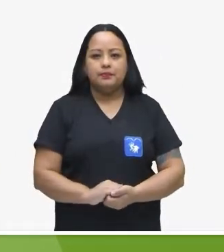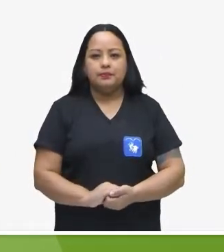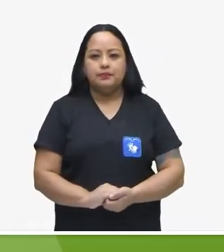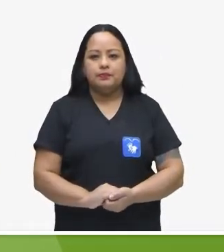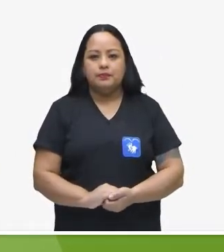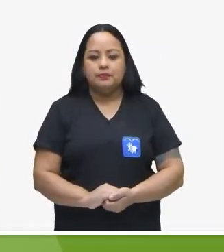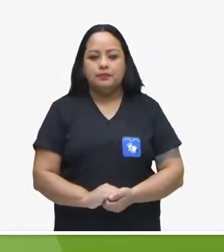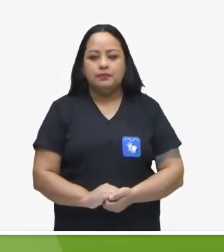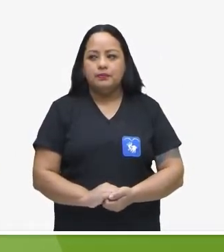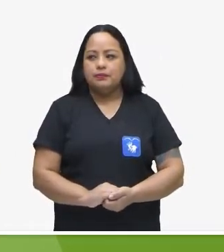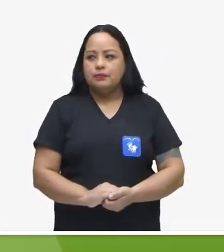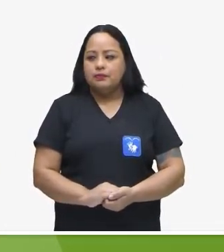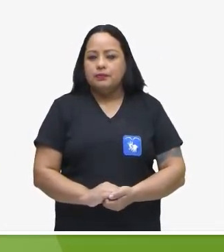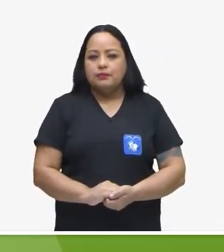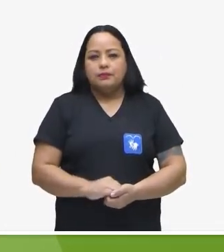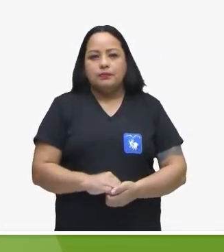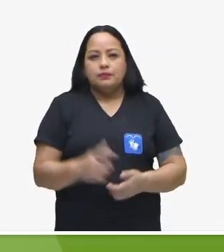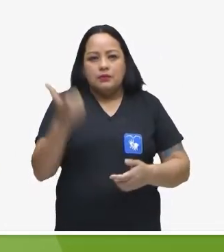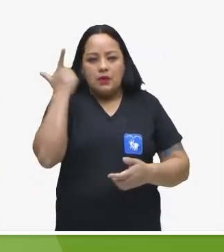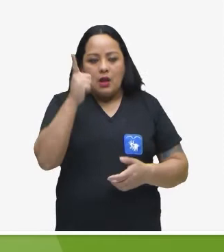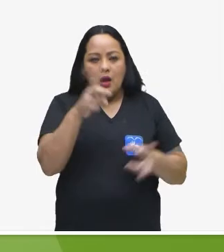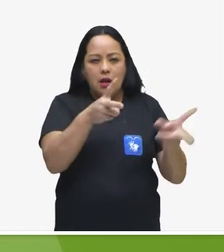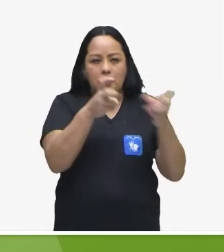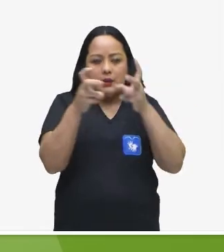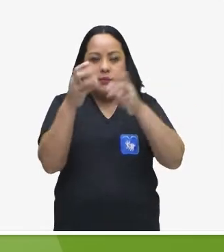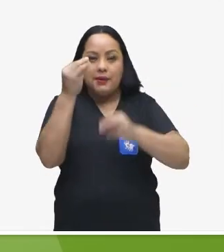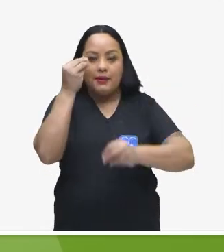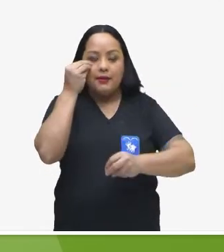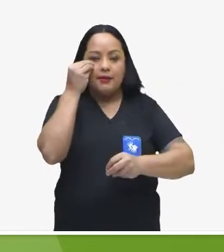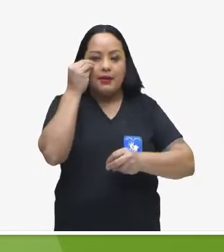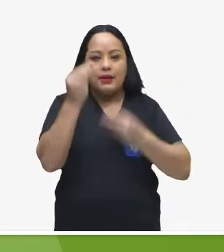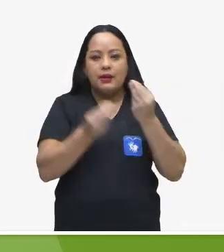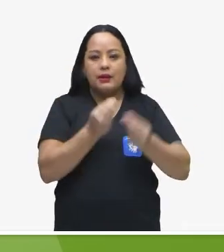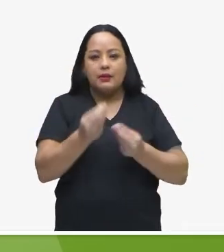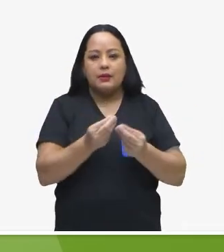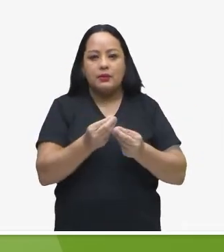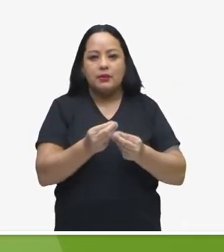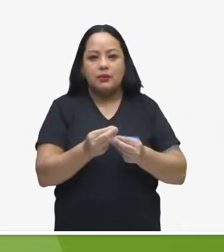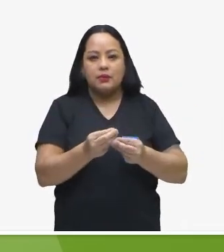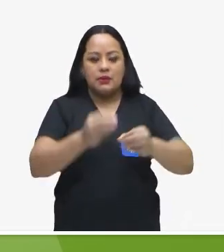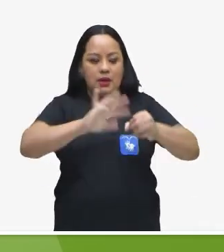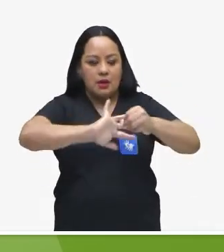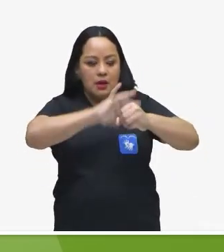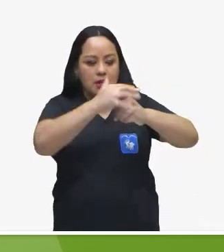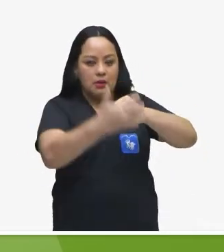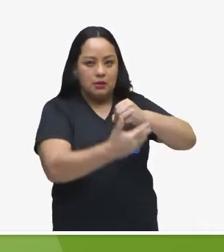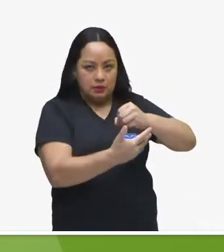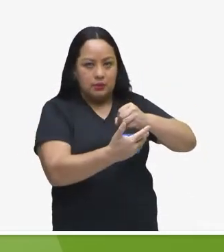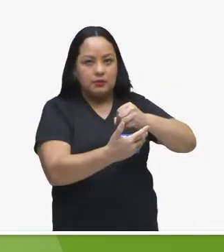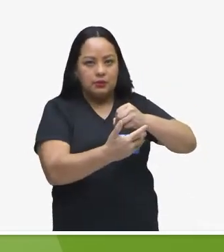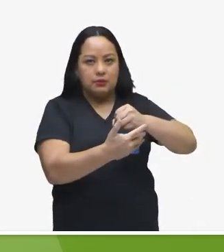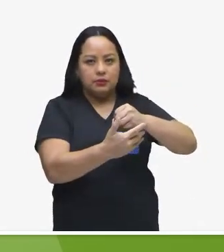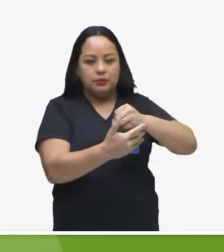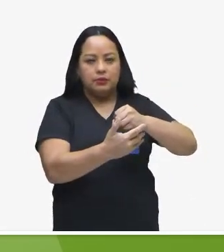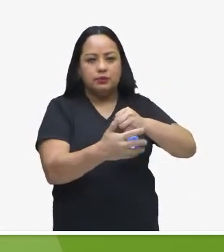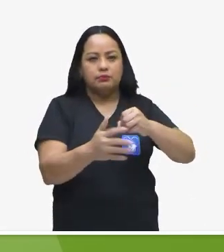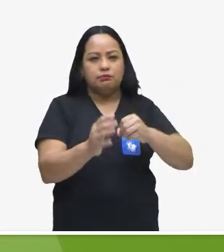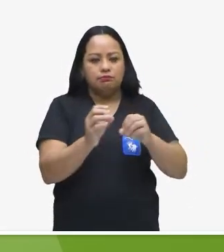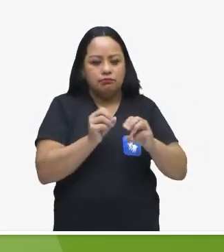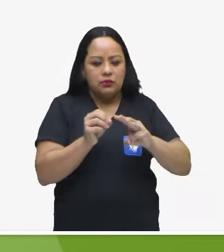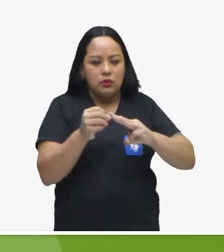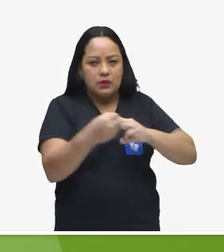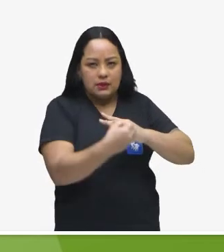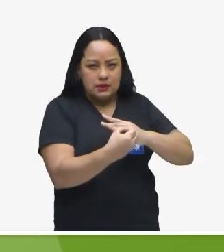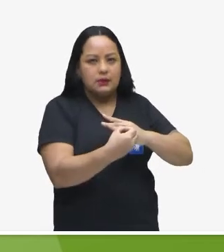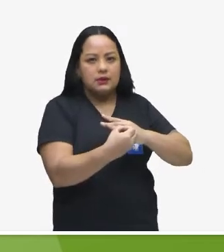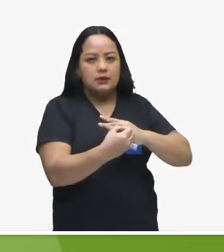Na célula vegetal, a gente consegue observar aqui a sua membrana, juntamente com a sua parede celular, bem parecida com a que a gente